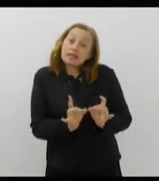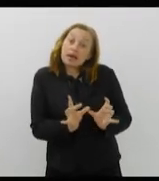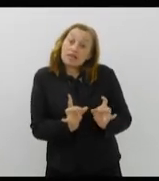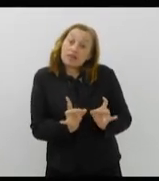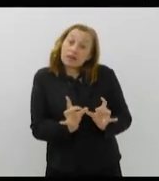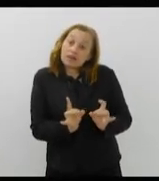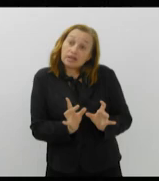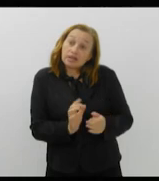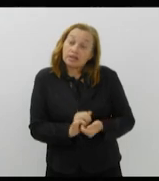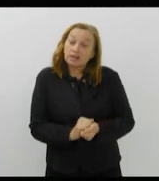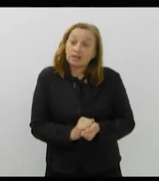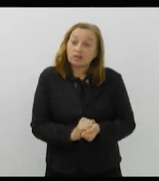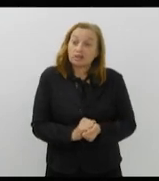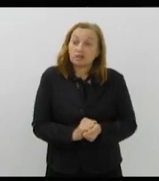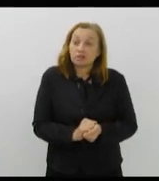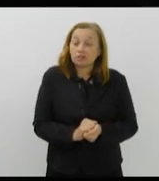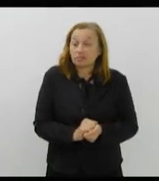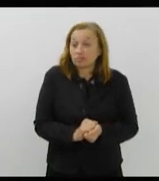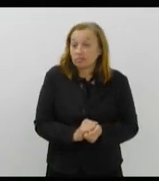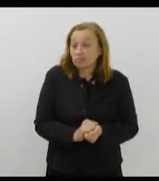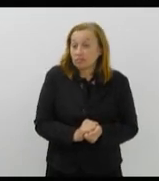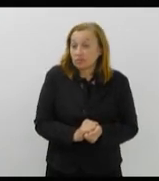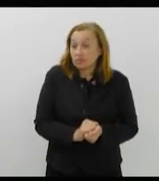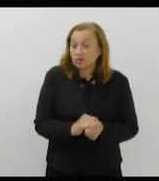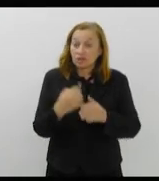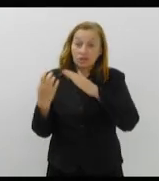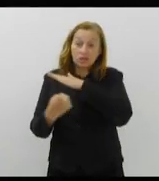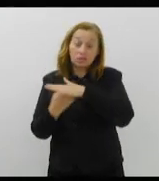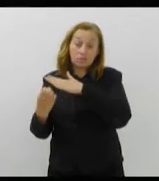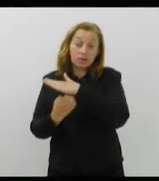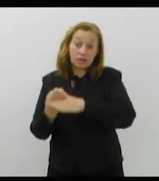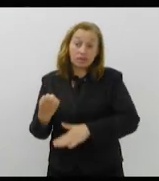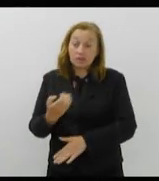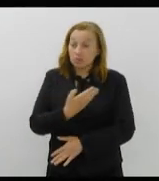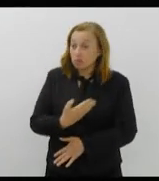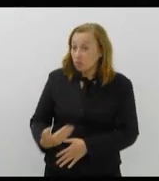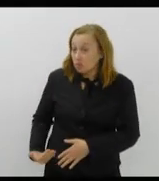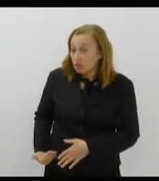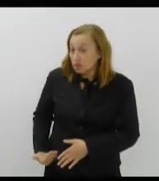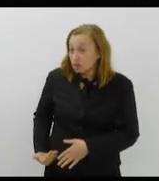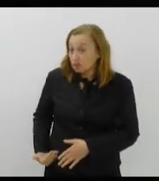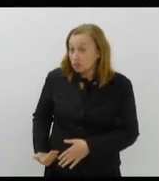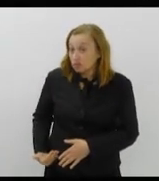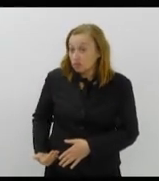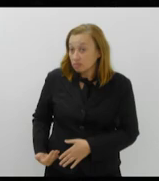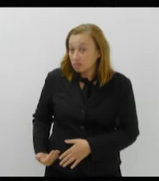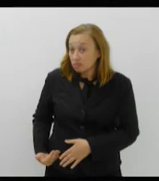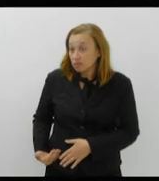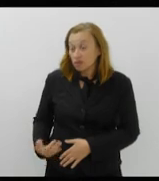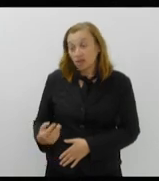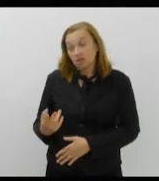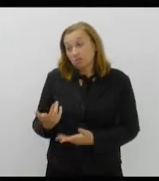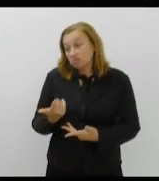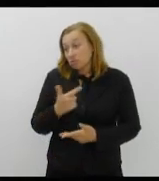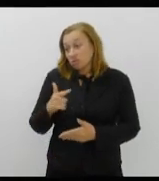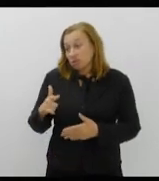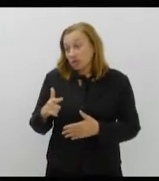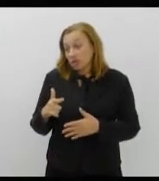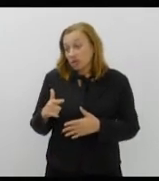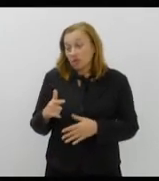privatização das suas empresas públicas que não cabe o Rio de Janeiro porque já